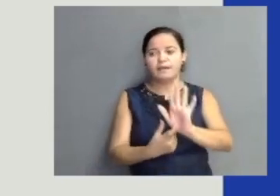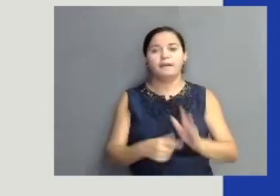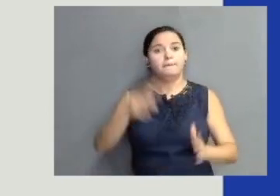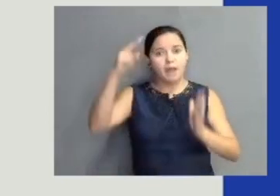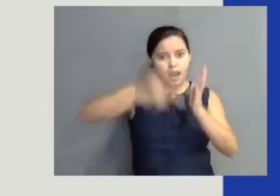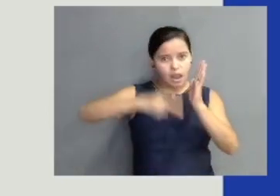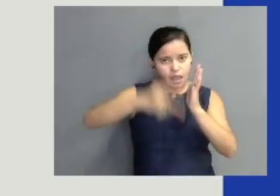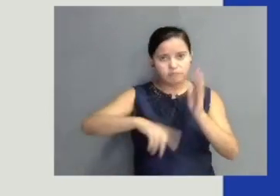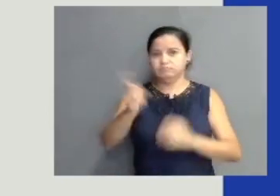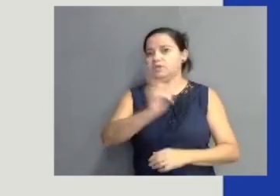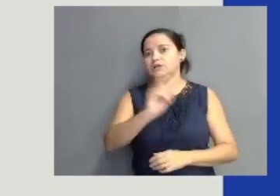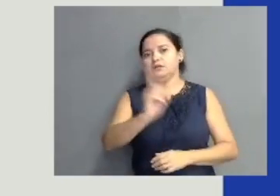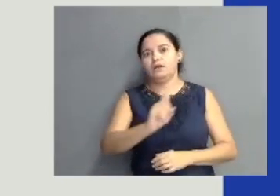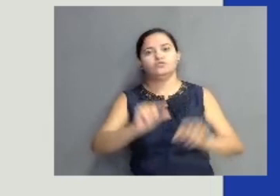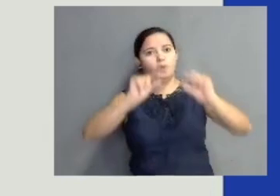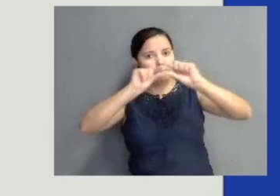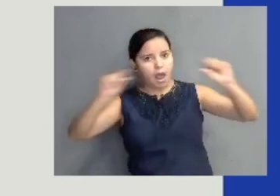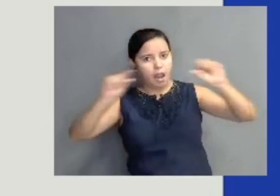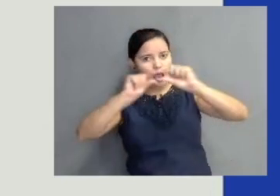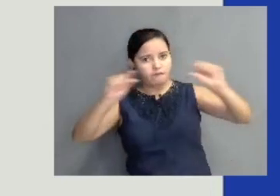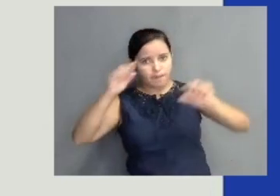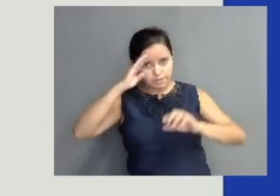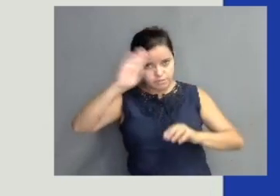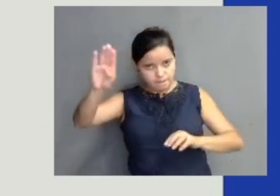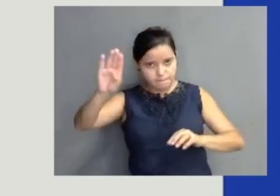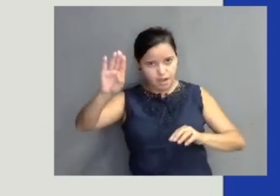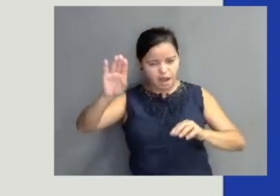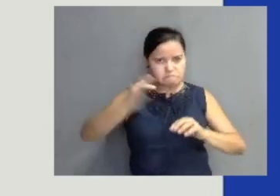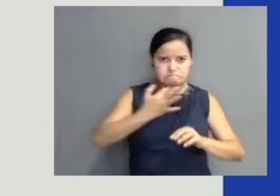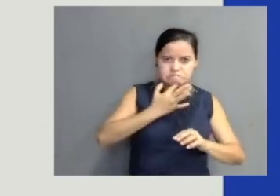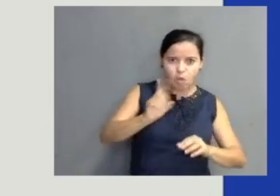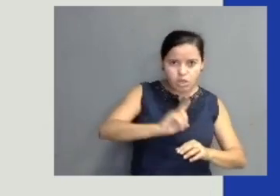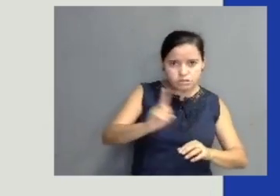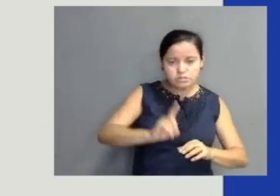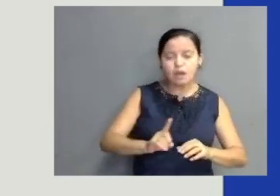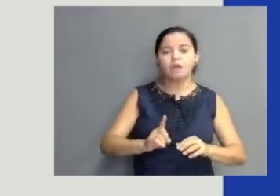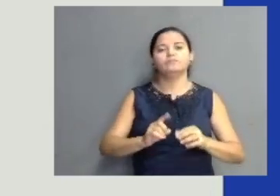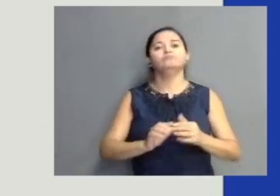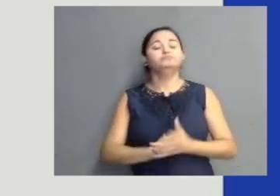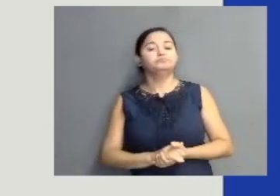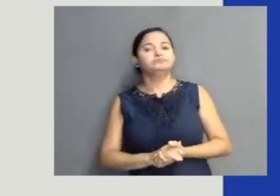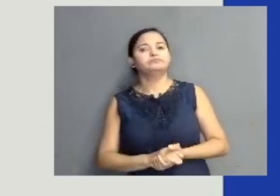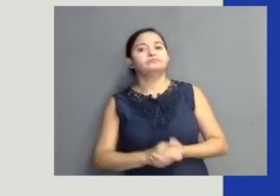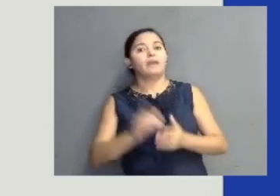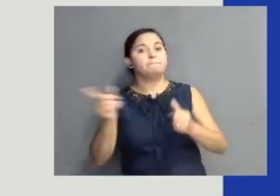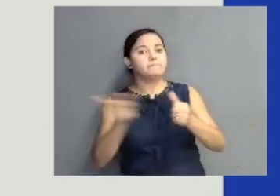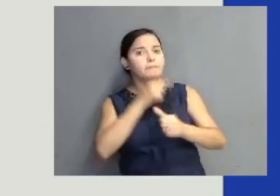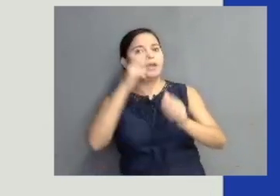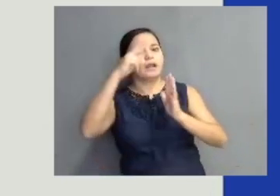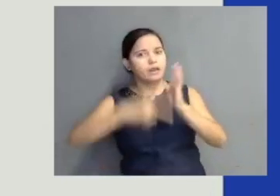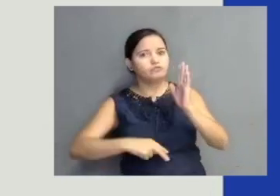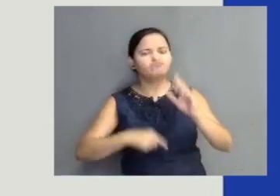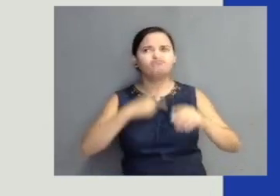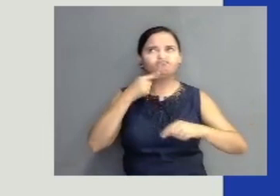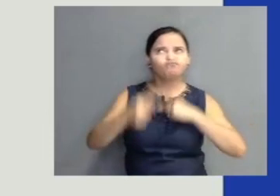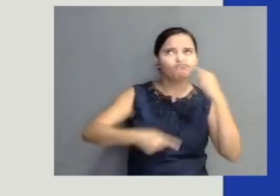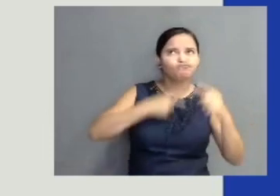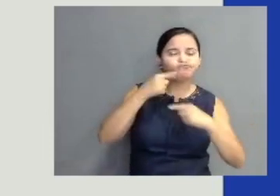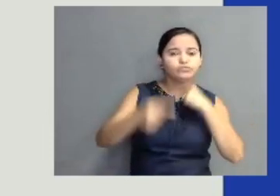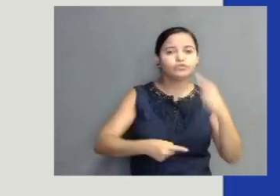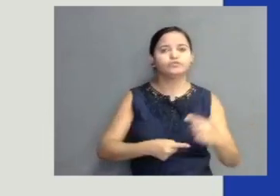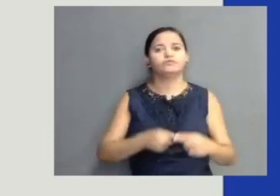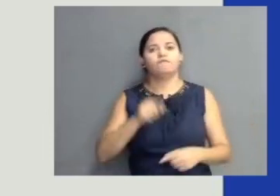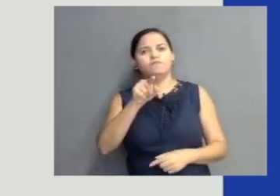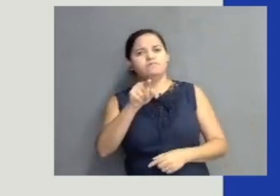ler mais, tá? Eu só destaquei algumas palavras que, durante a primeira leitura que eu fiz desse texto, eu tive dúvidas. Você pode